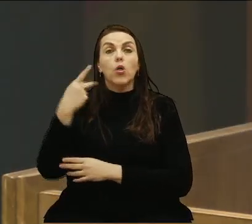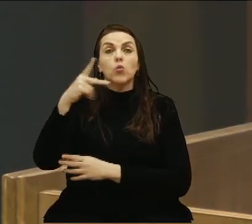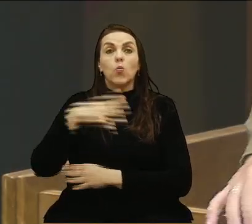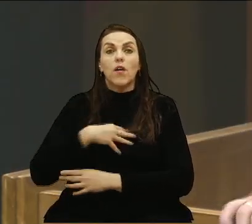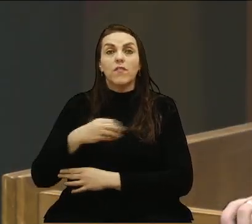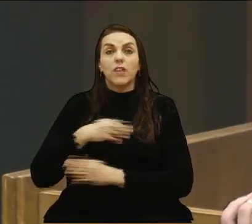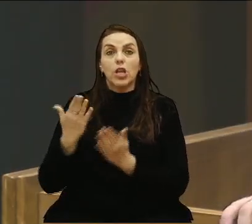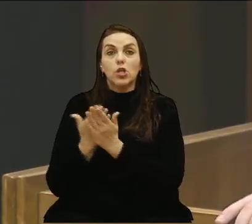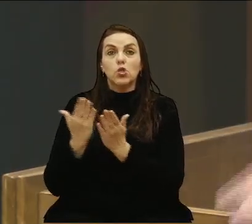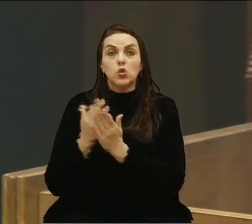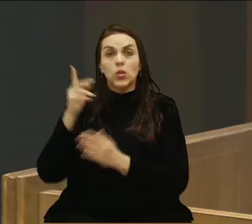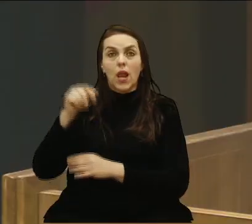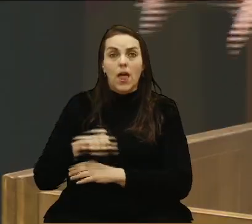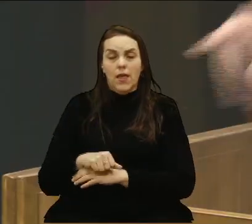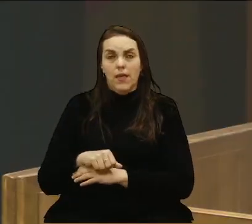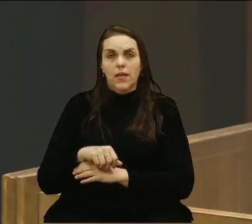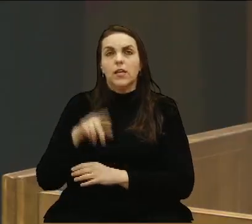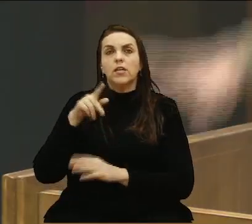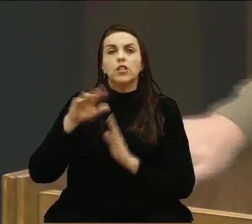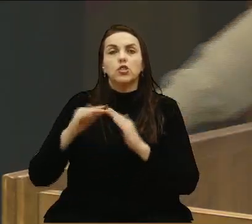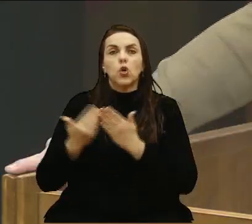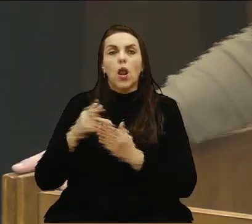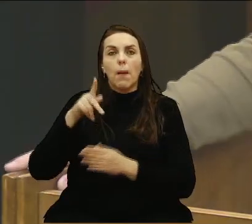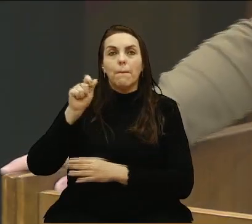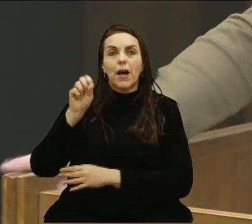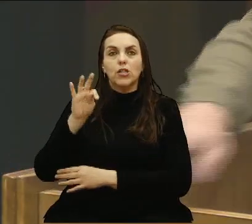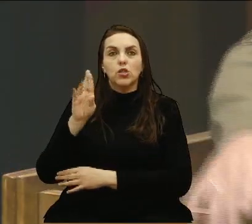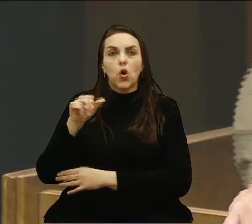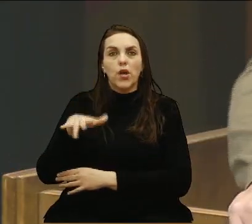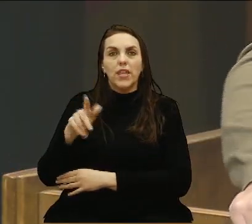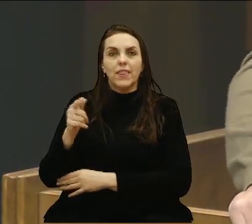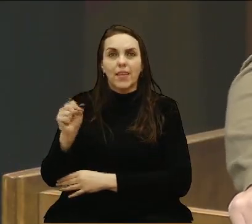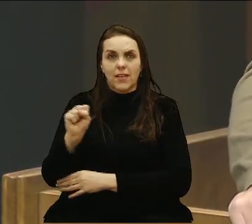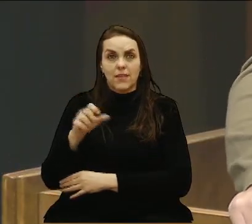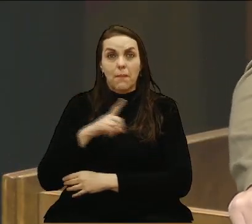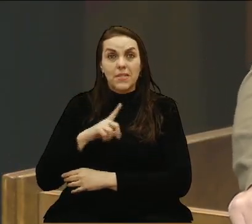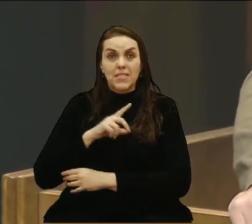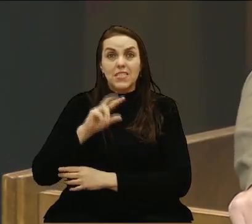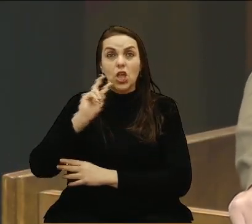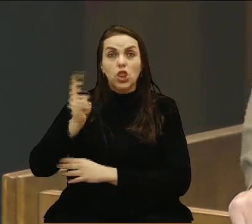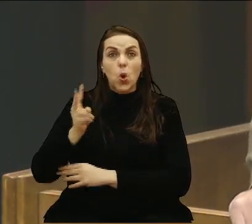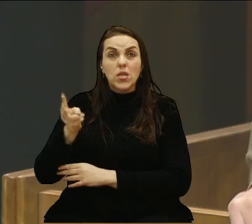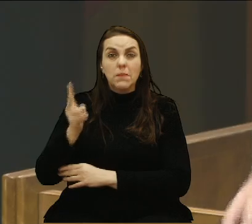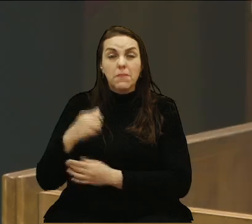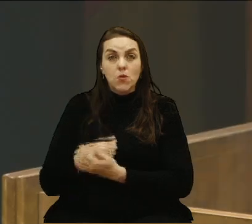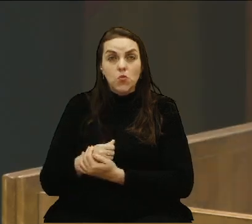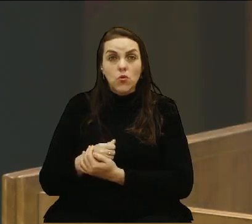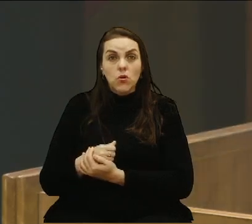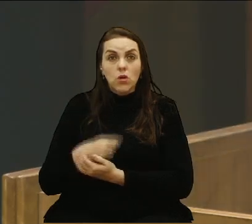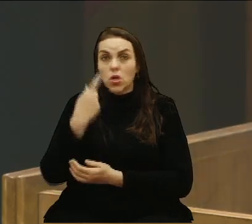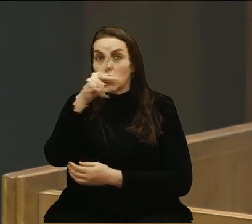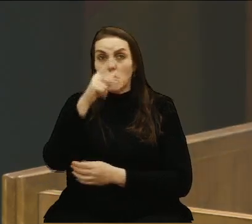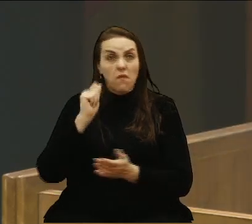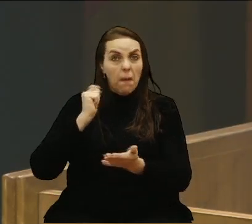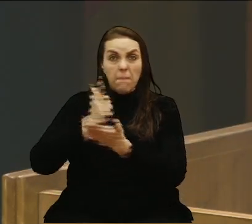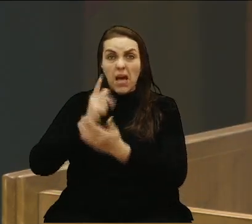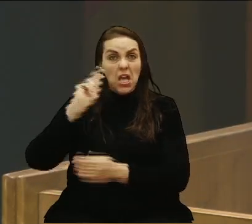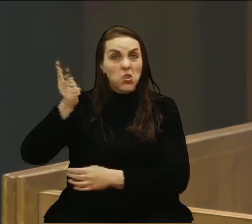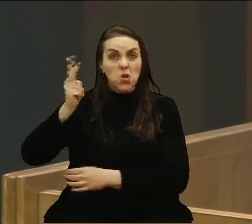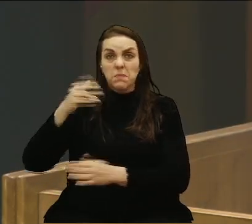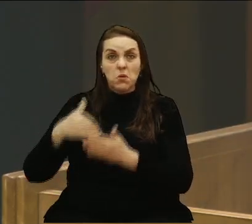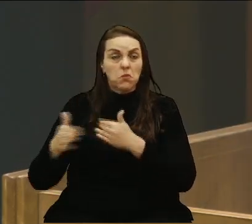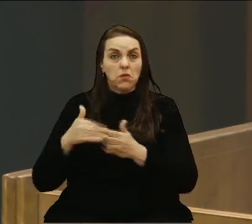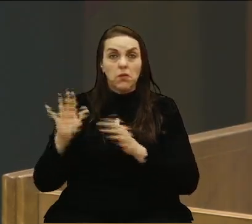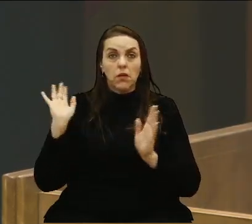mês aqui as pastorinhas estão precisando de 2.000, não de 1.000 de mensalidade. Então seu boleto vai 2.000. Simplesmente porque as pastorinhas